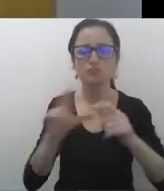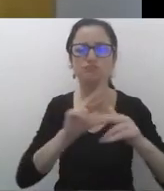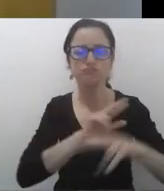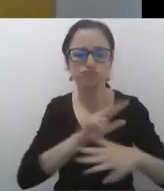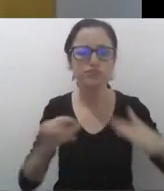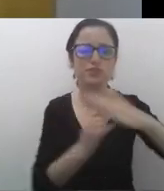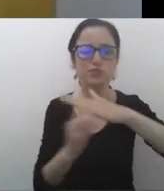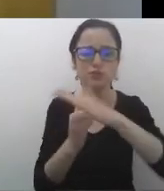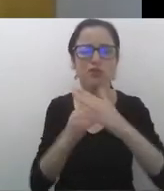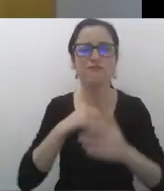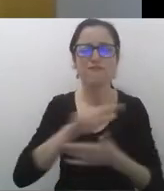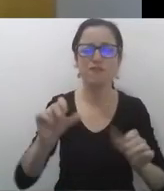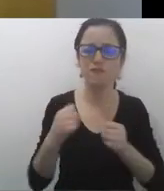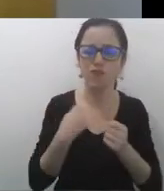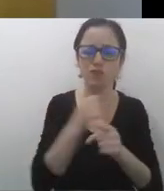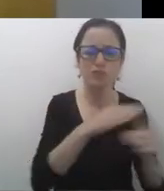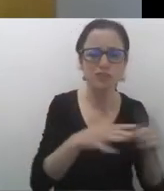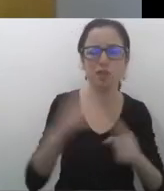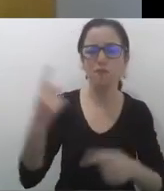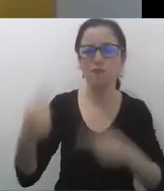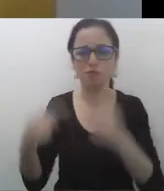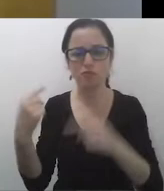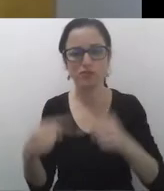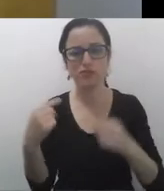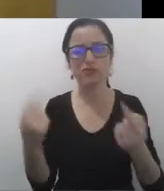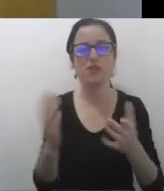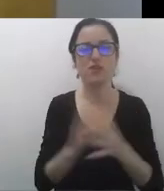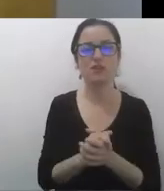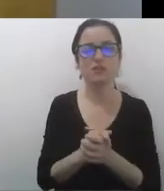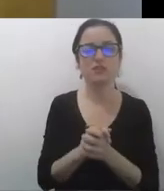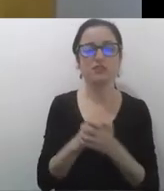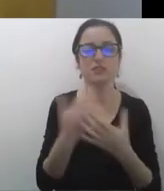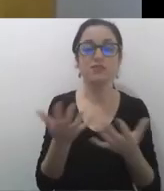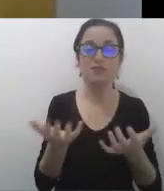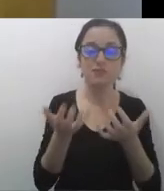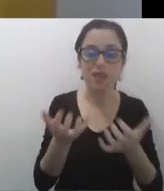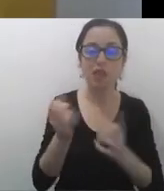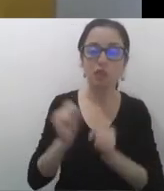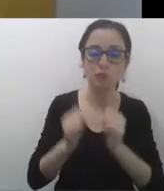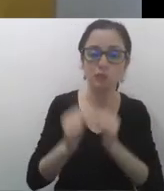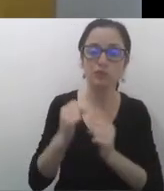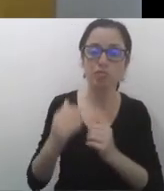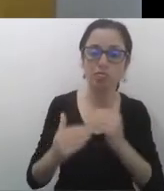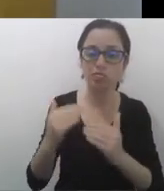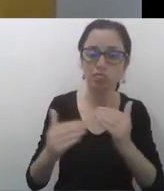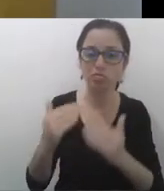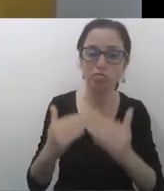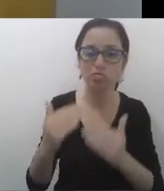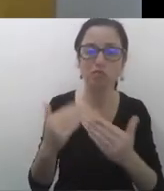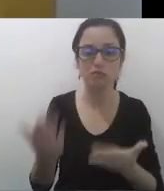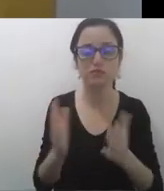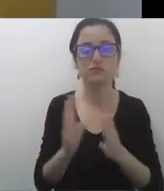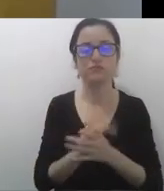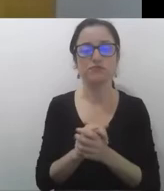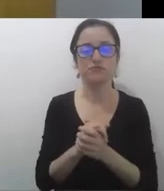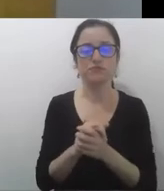várias instituições e de várias forças sociais e políticas que queriam essa